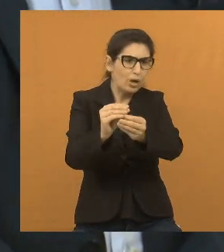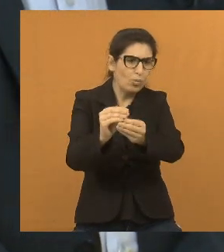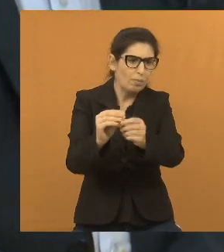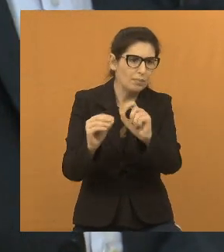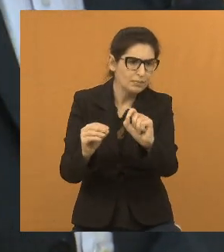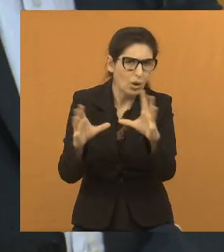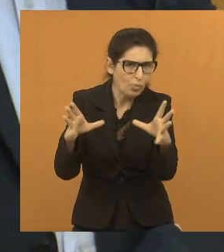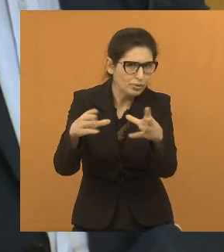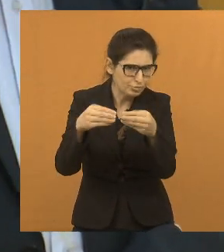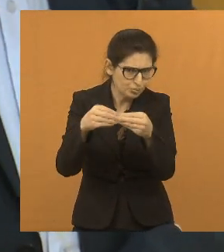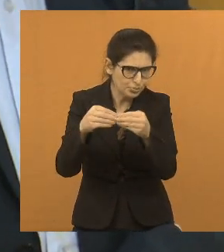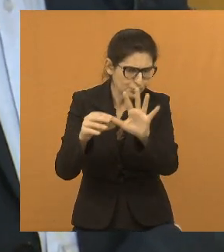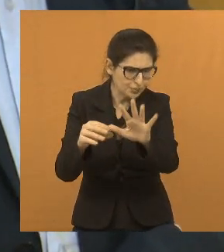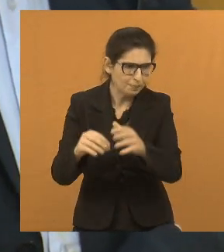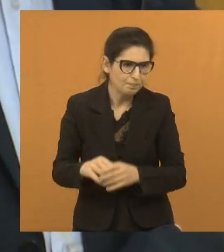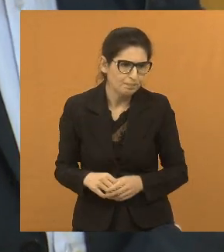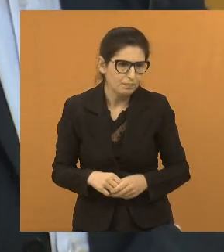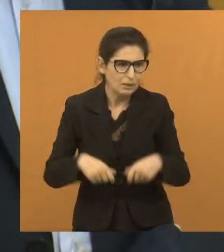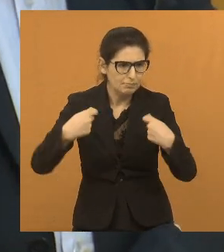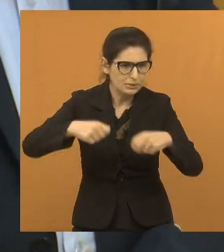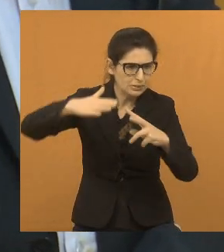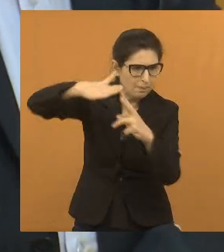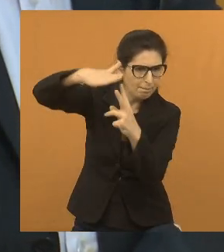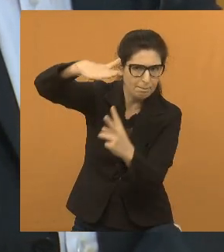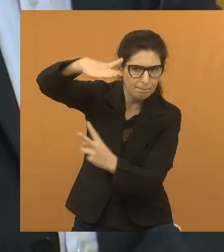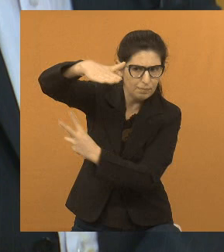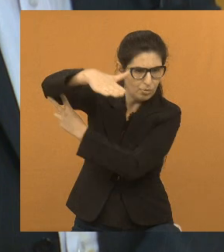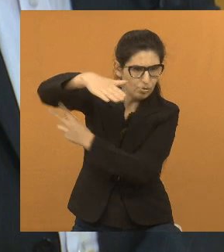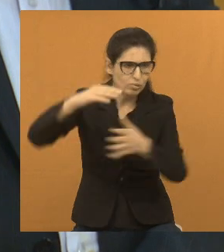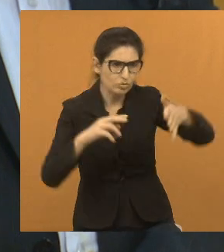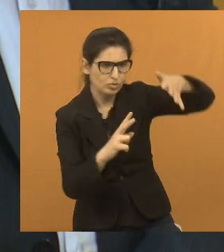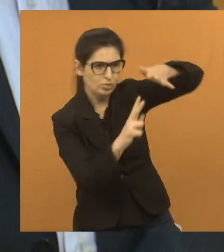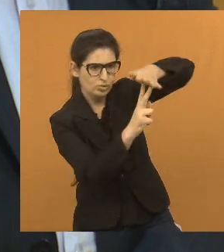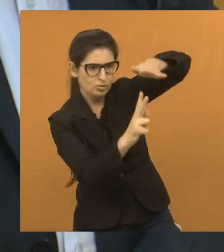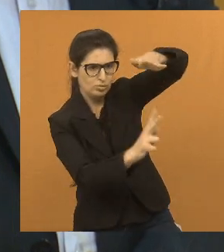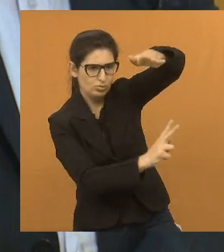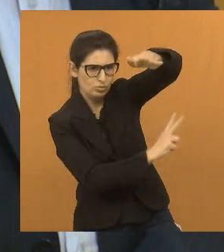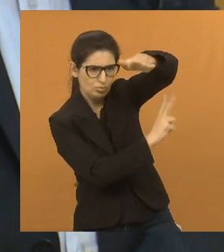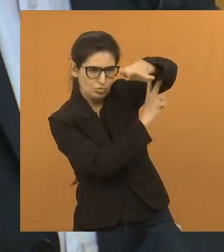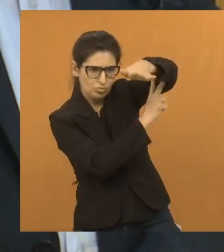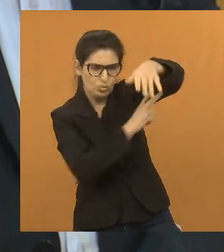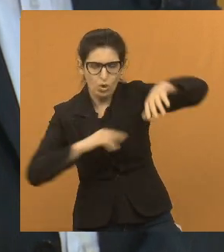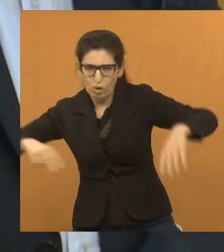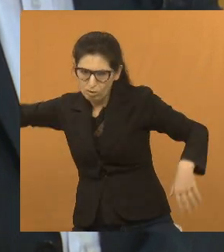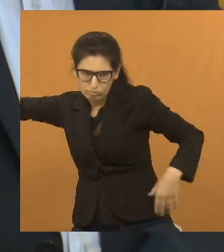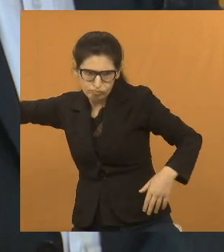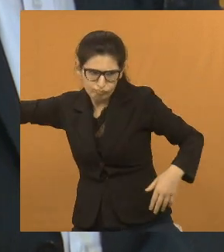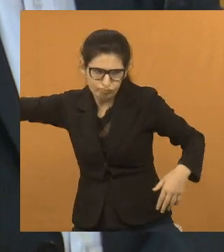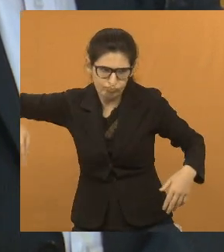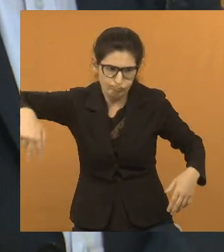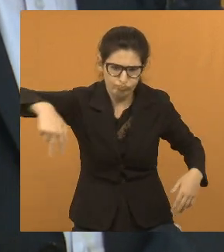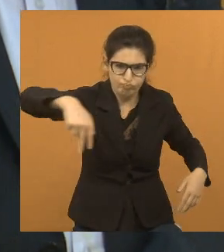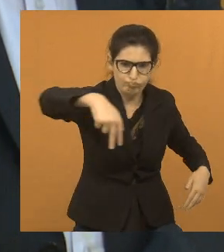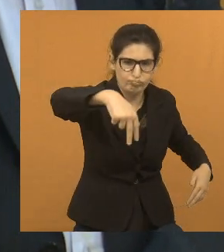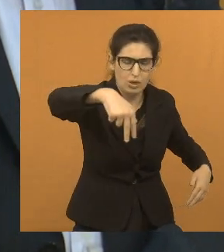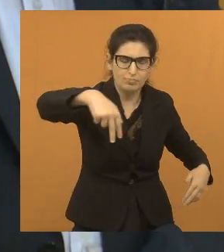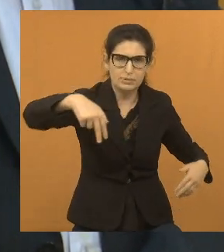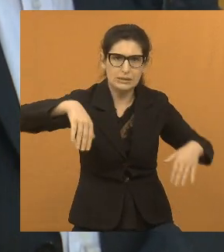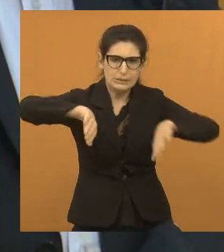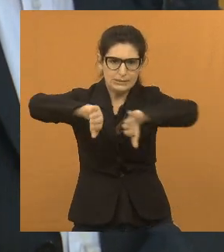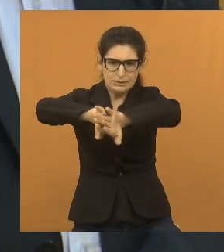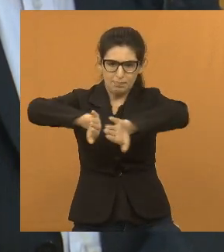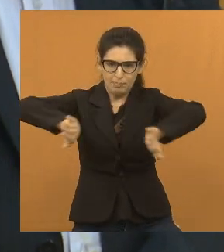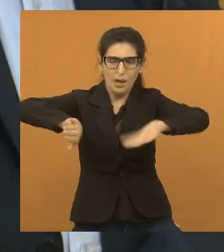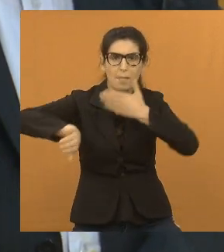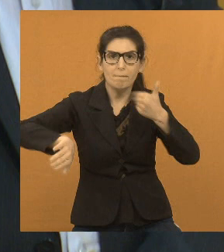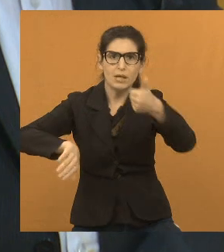em resumo, fazer com que as pontes, né, sejam sentidos únicos, né, e divida melhor o trânsito, ou seja, nós